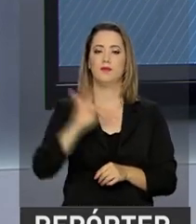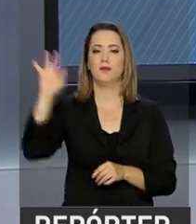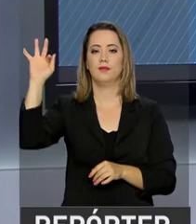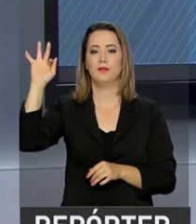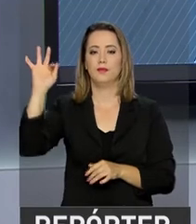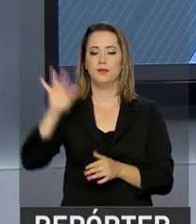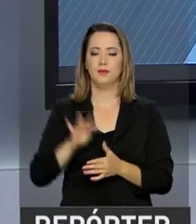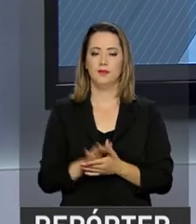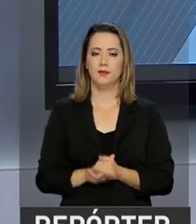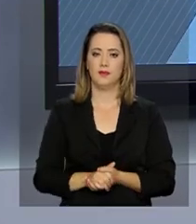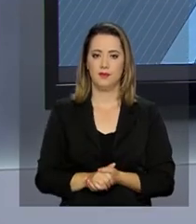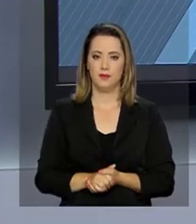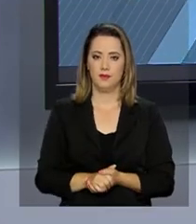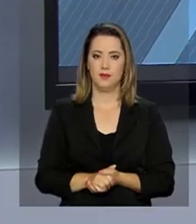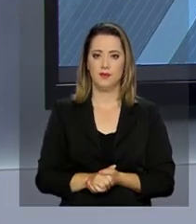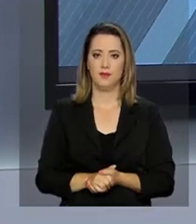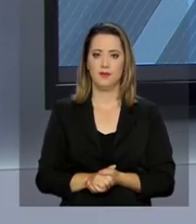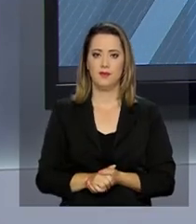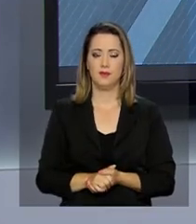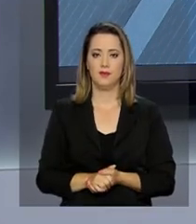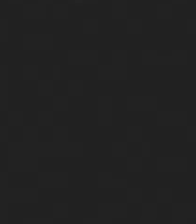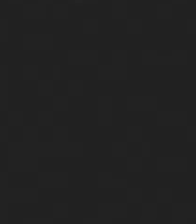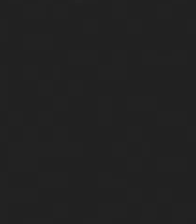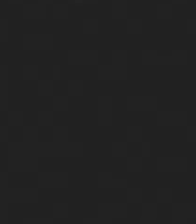a tv do governo federal